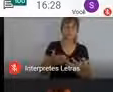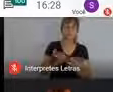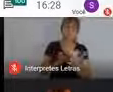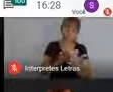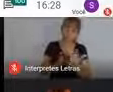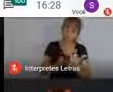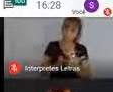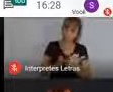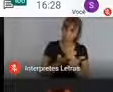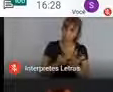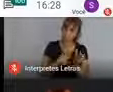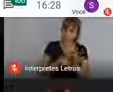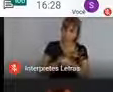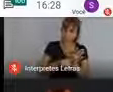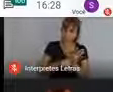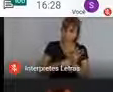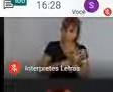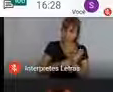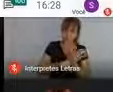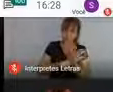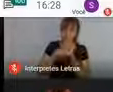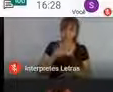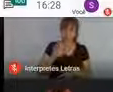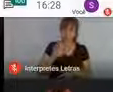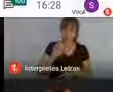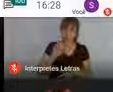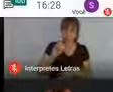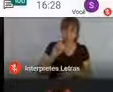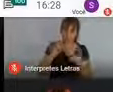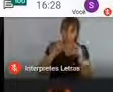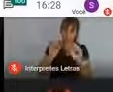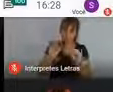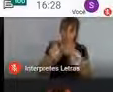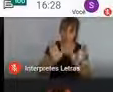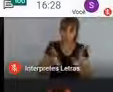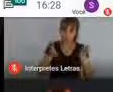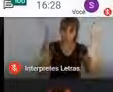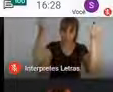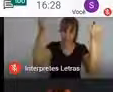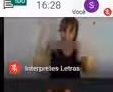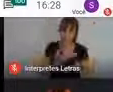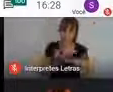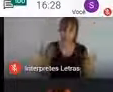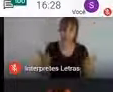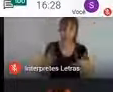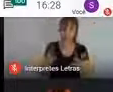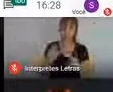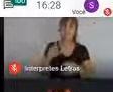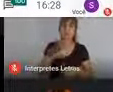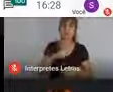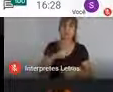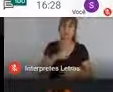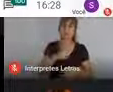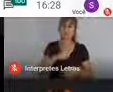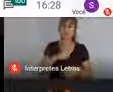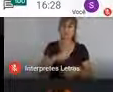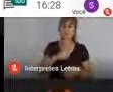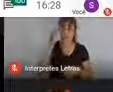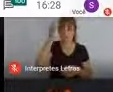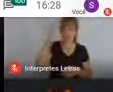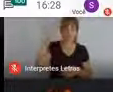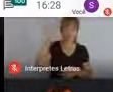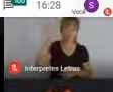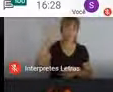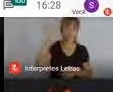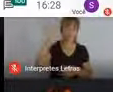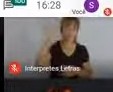estudos geolinguísticos, dos quais eu vou tratar nessa tarde, eles se enquadram justamente nesta teoria, que